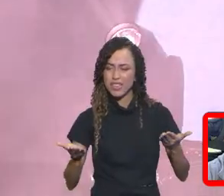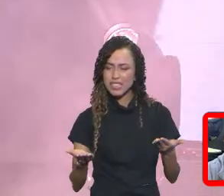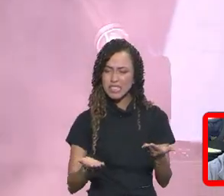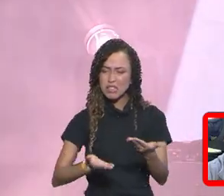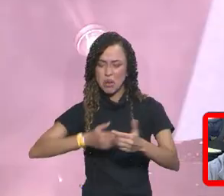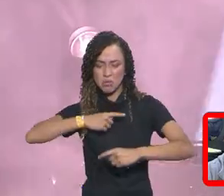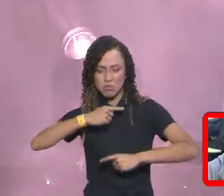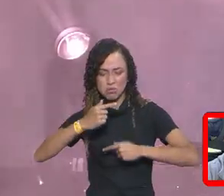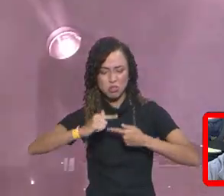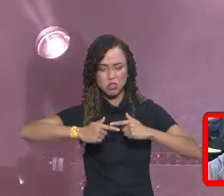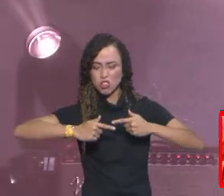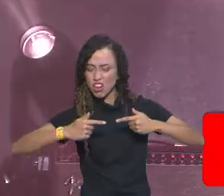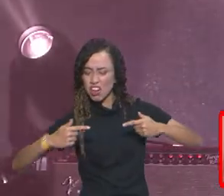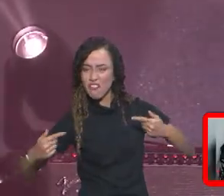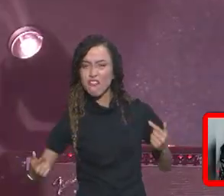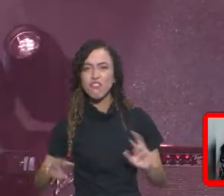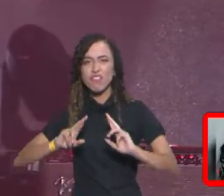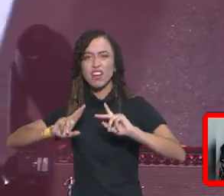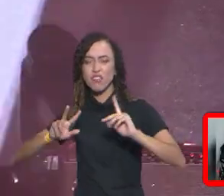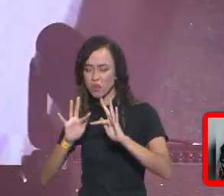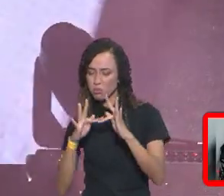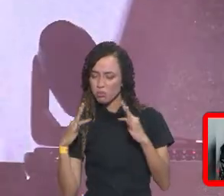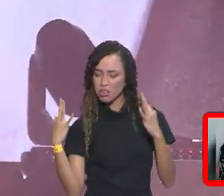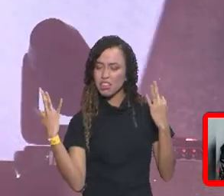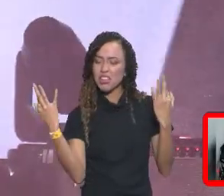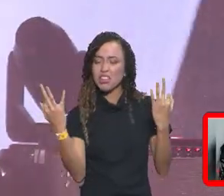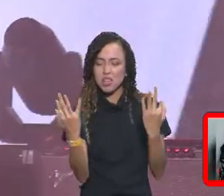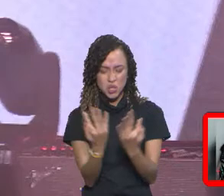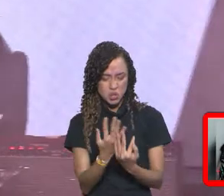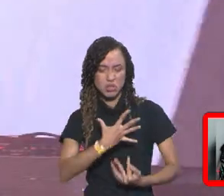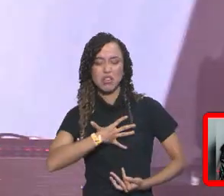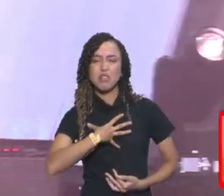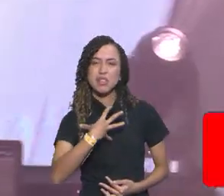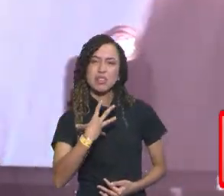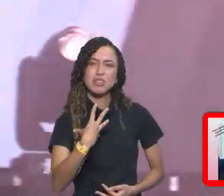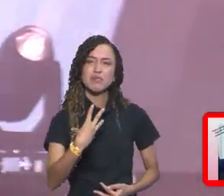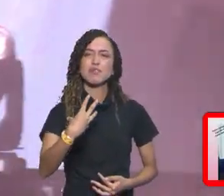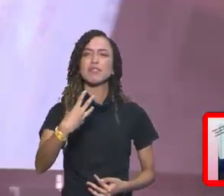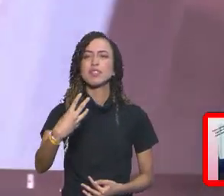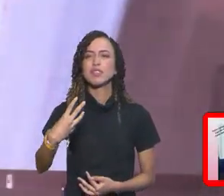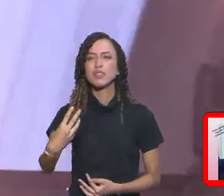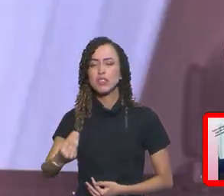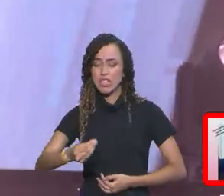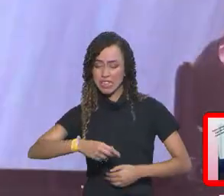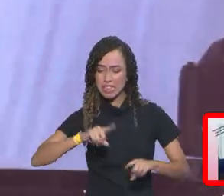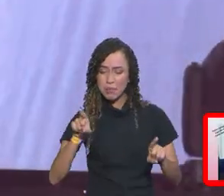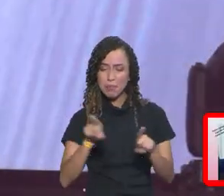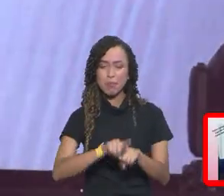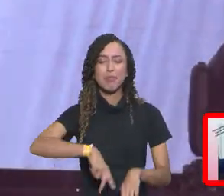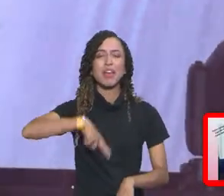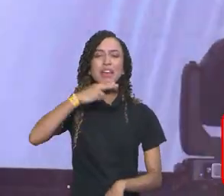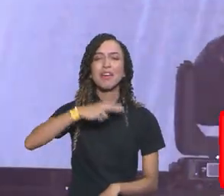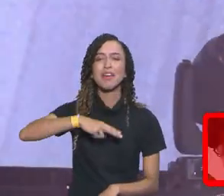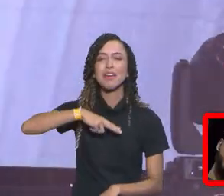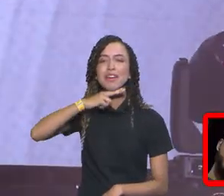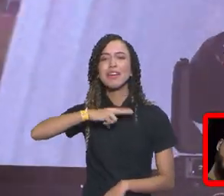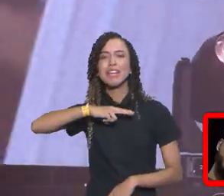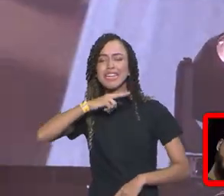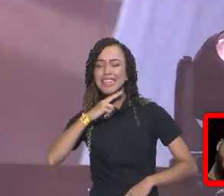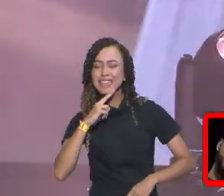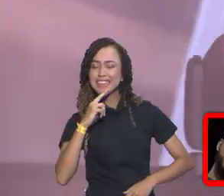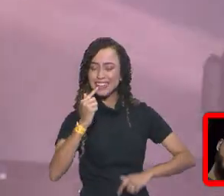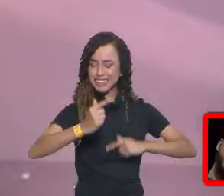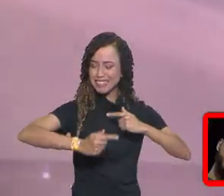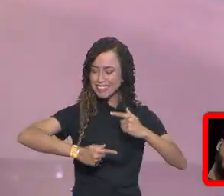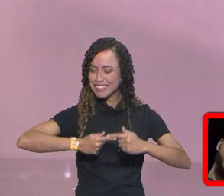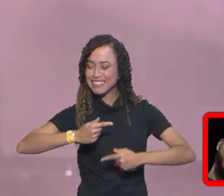gerações da família teus filhos e os filhos dos teus